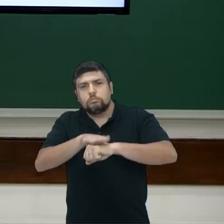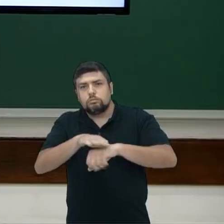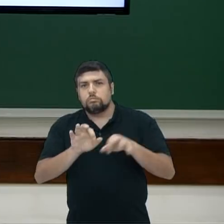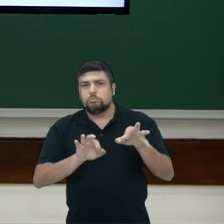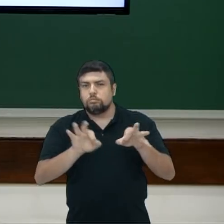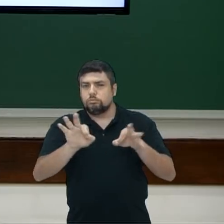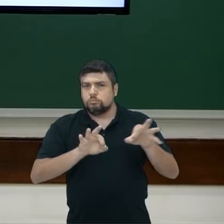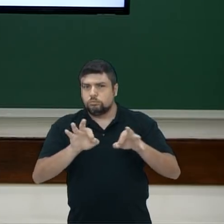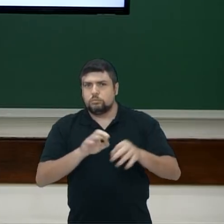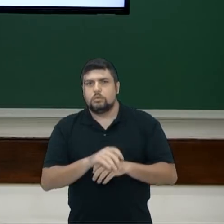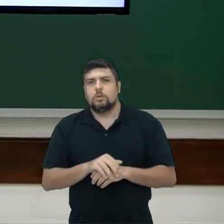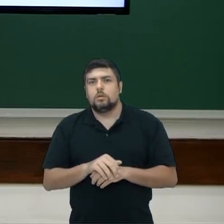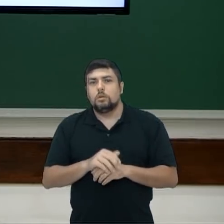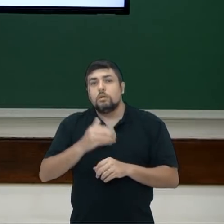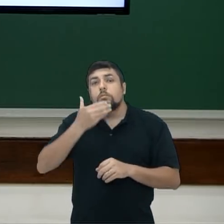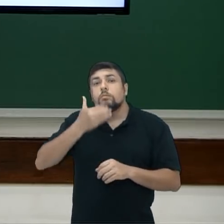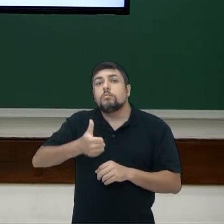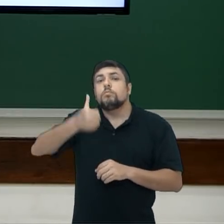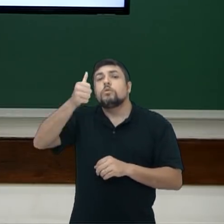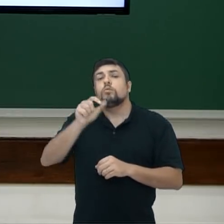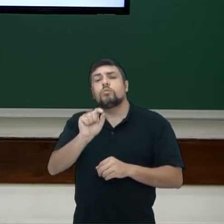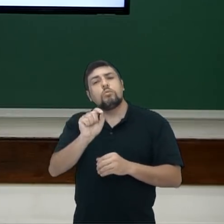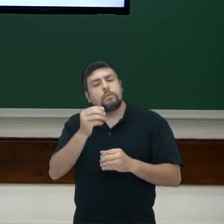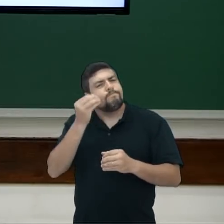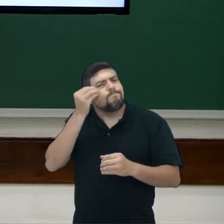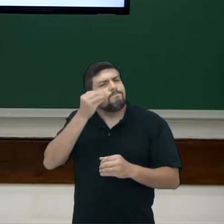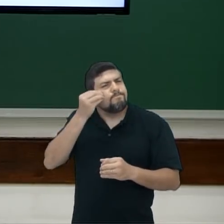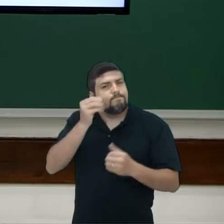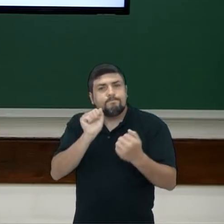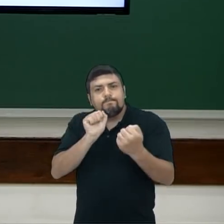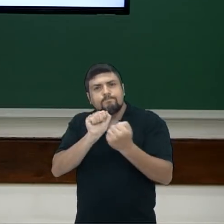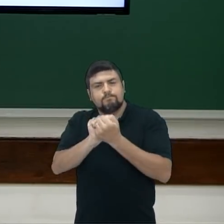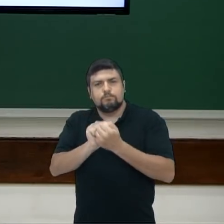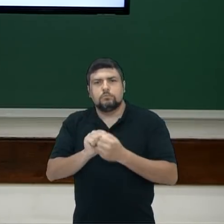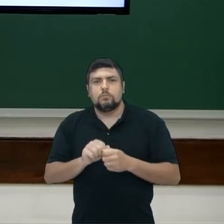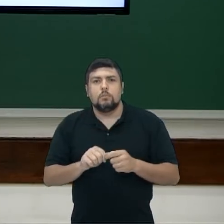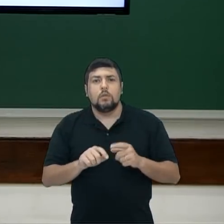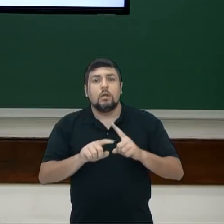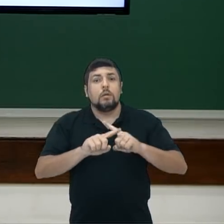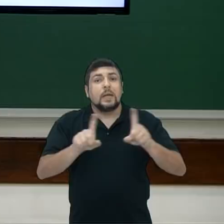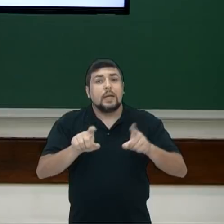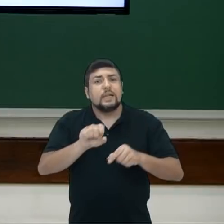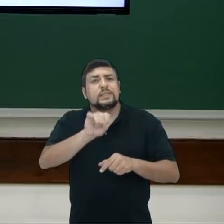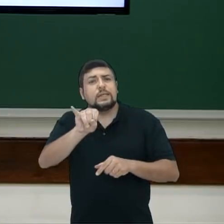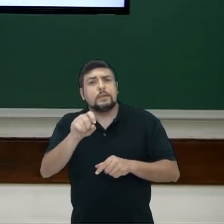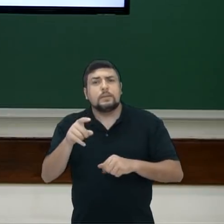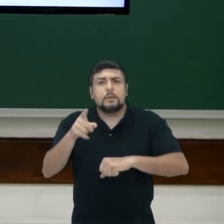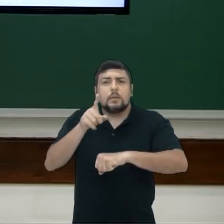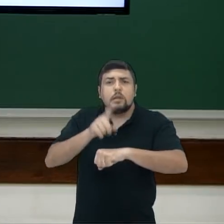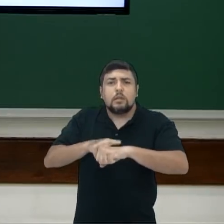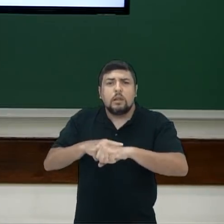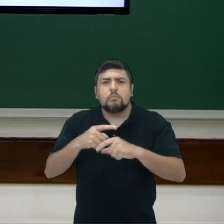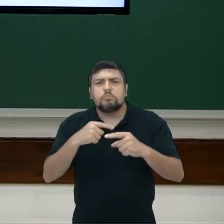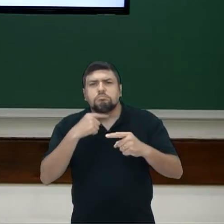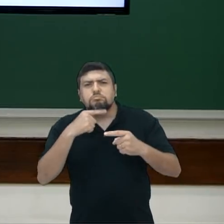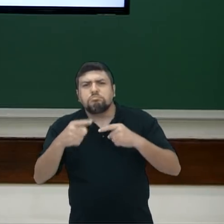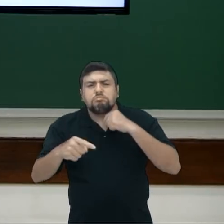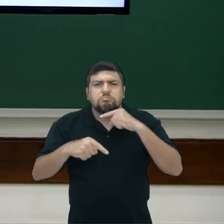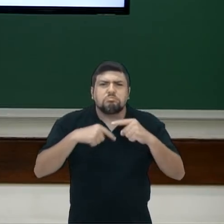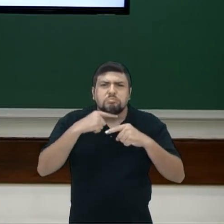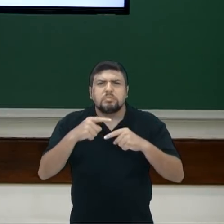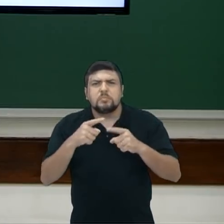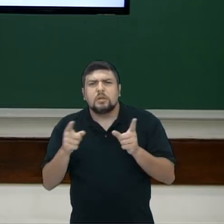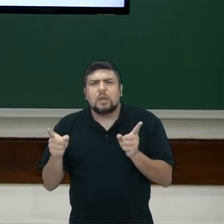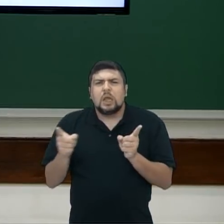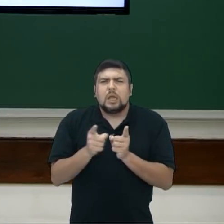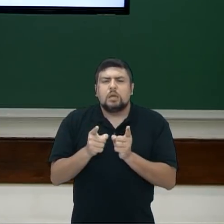você. O ideal é que você faça junto comigo. Só que se o teu tempo, se você não está conseguindo junto comigo, o tempo para você não é o